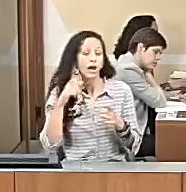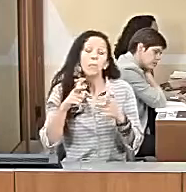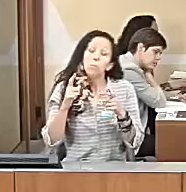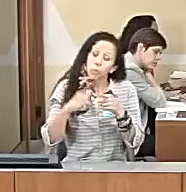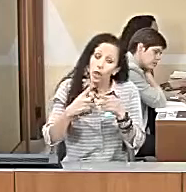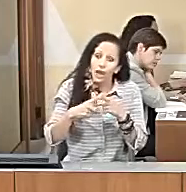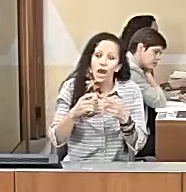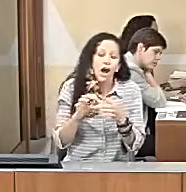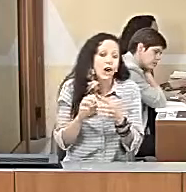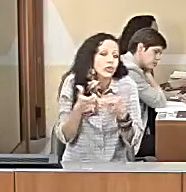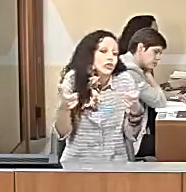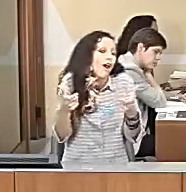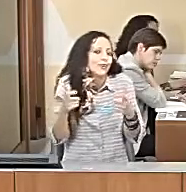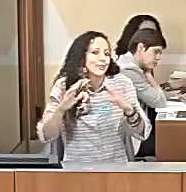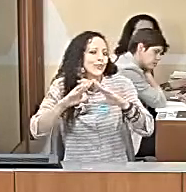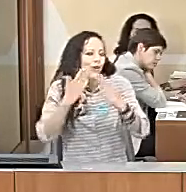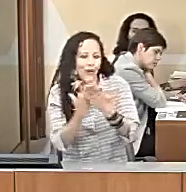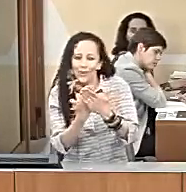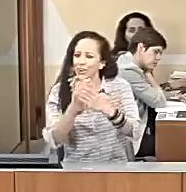professor Cleiton.